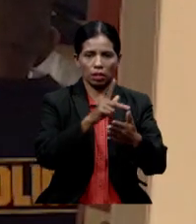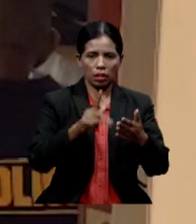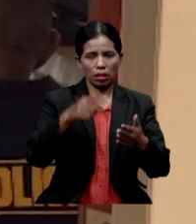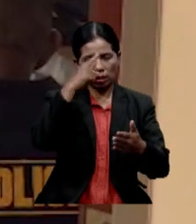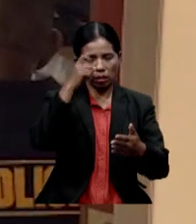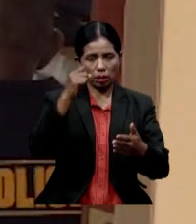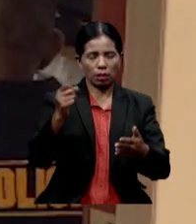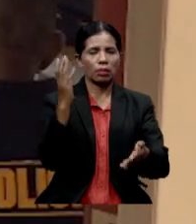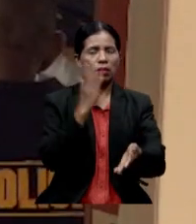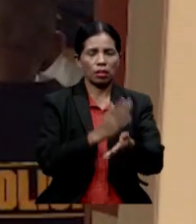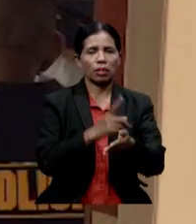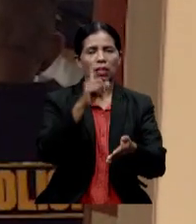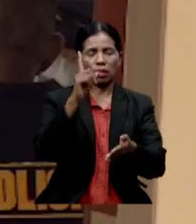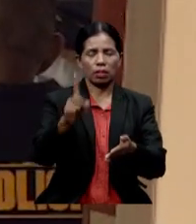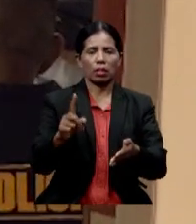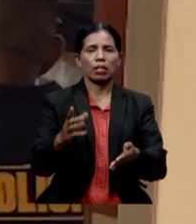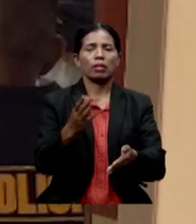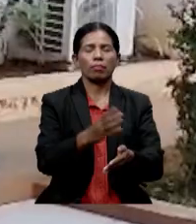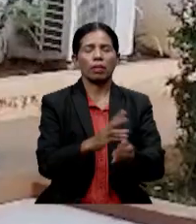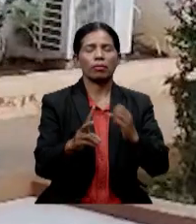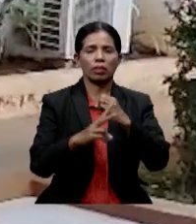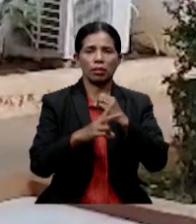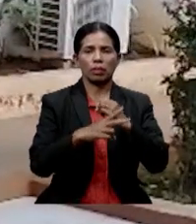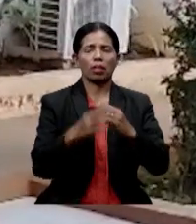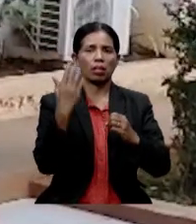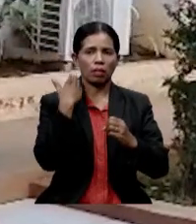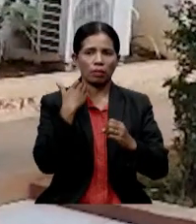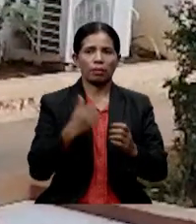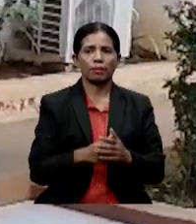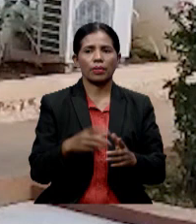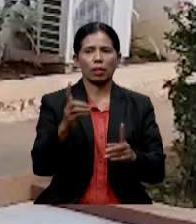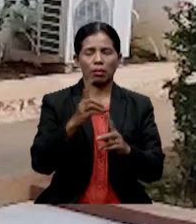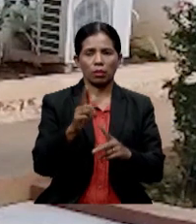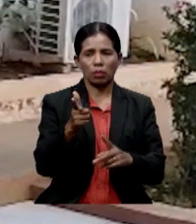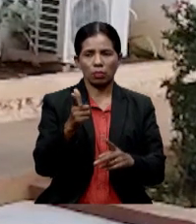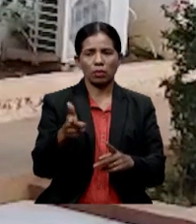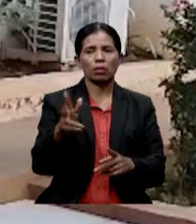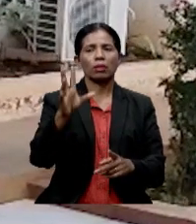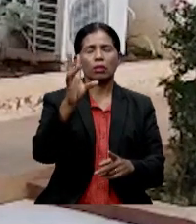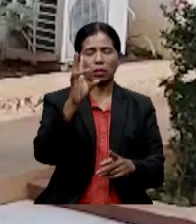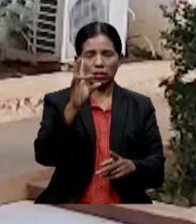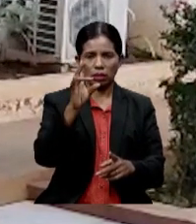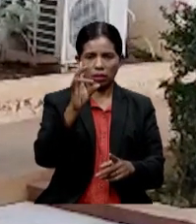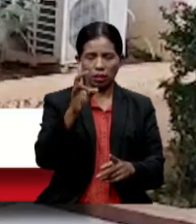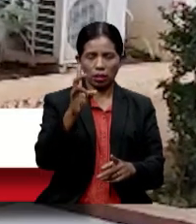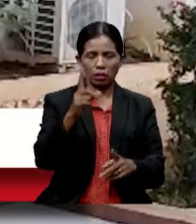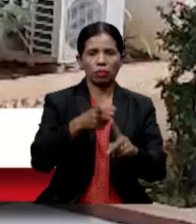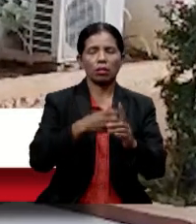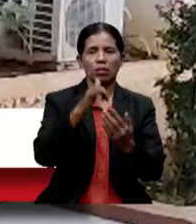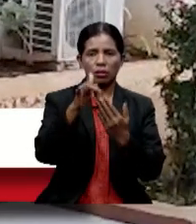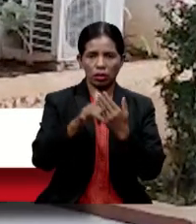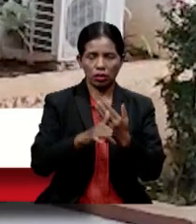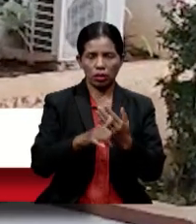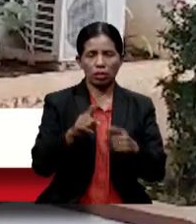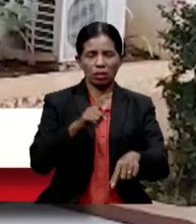Arguido ta dala idadeit ba vítima nia kakorok. Tamba ia dia 27 zuin mais o ministro ku 5